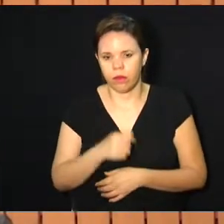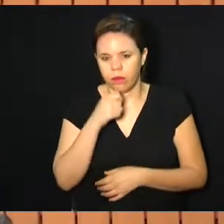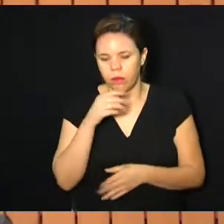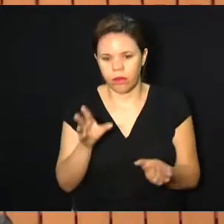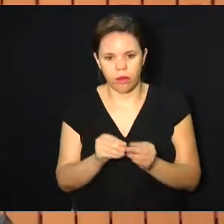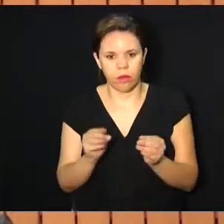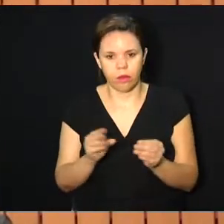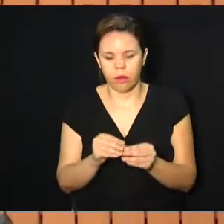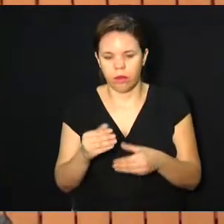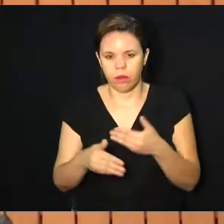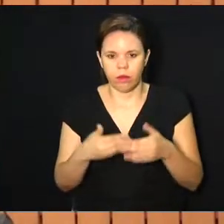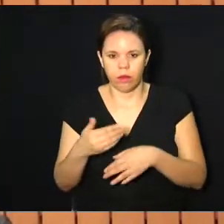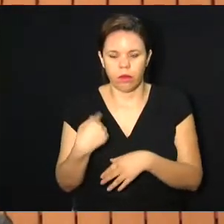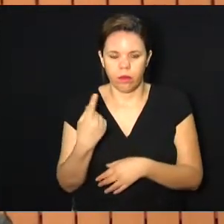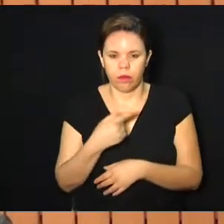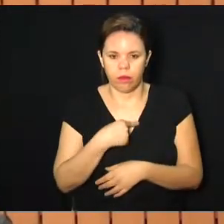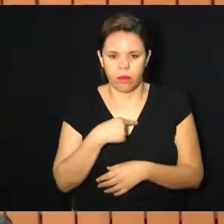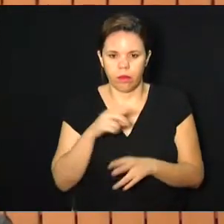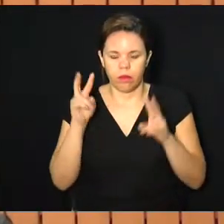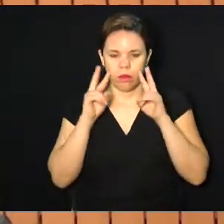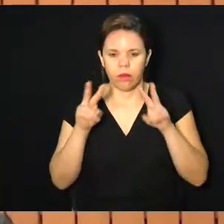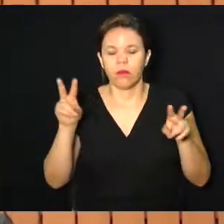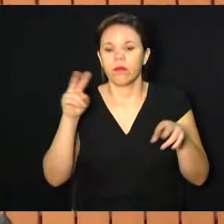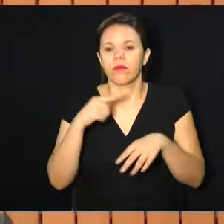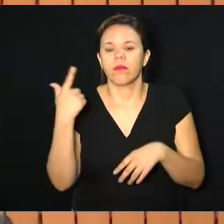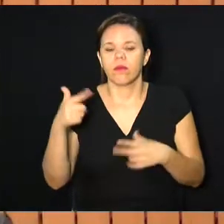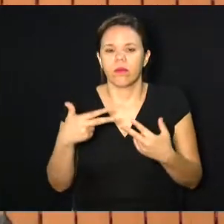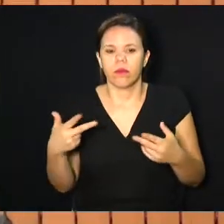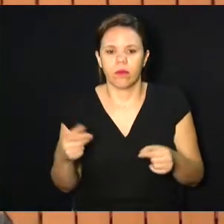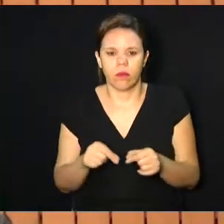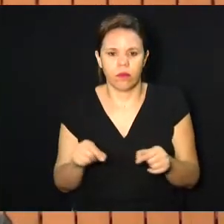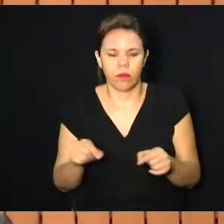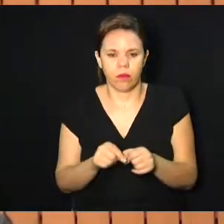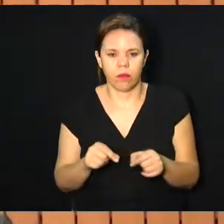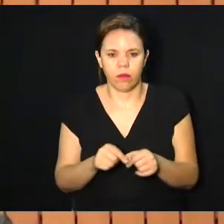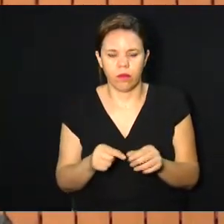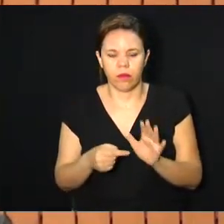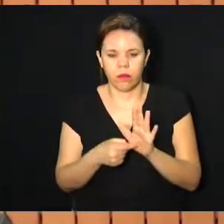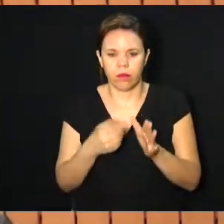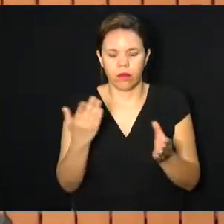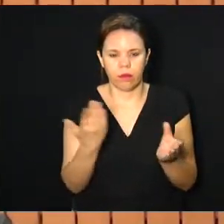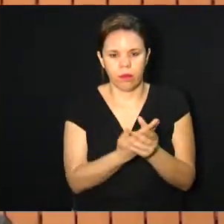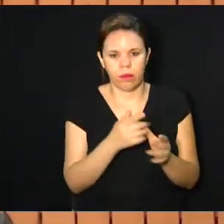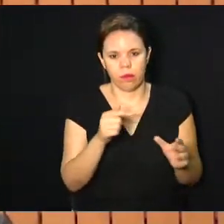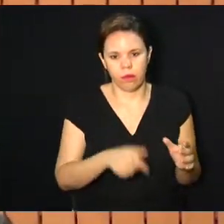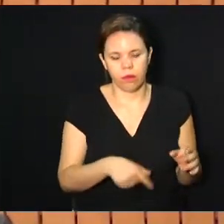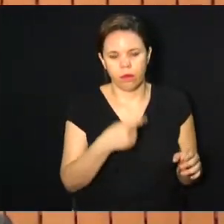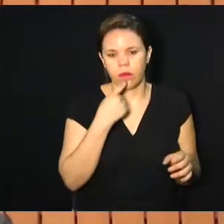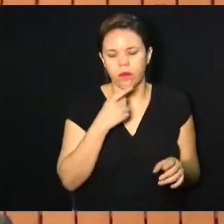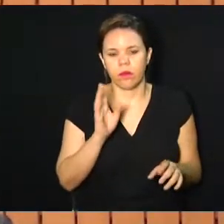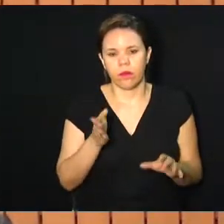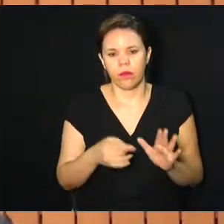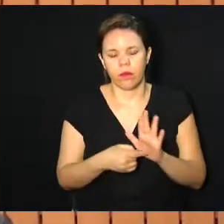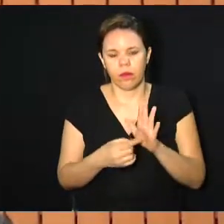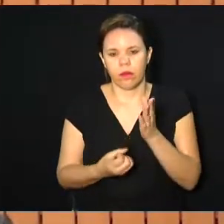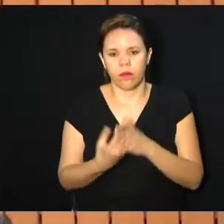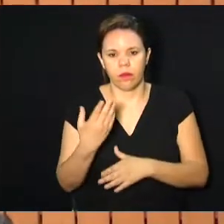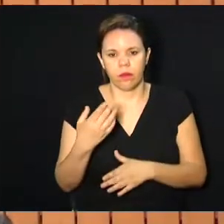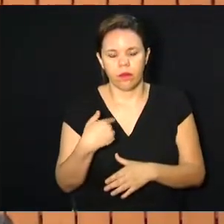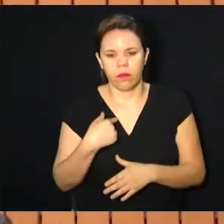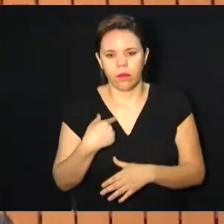concluiu o processo lá na nossa visão. Outro ponto central que o processo judicial daqui também já trouxe é